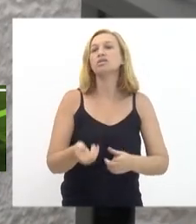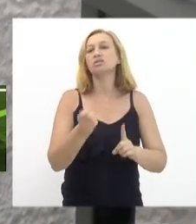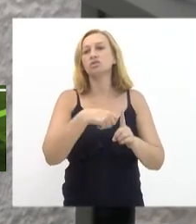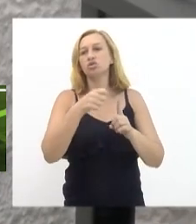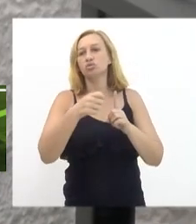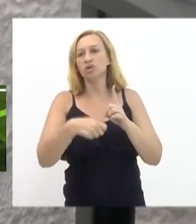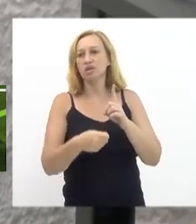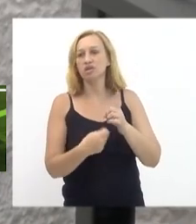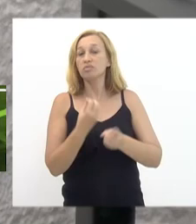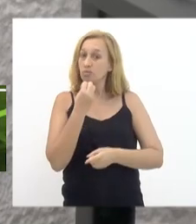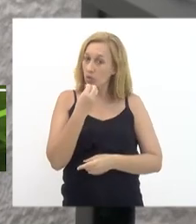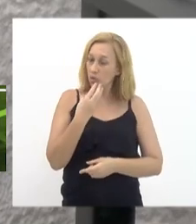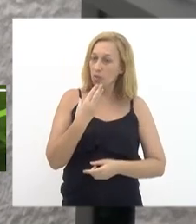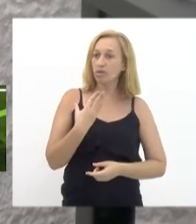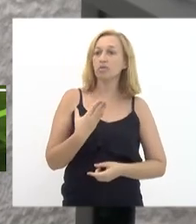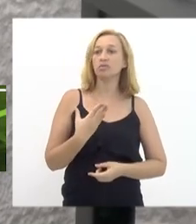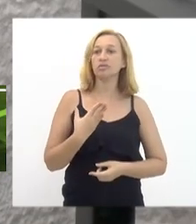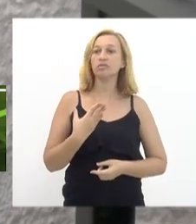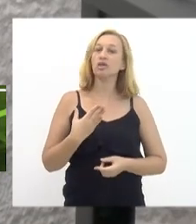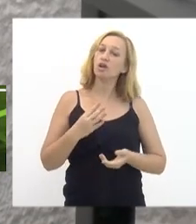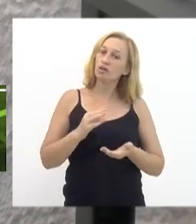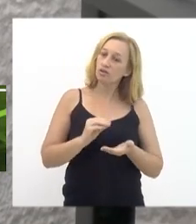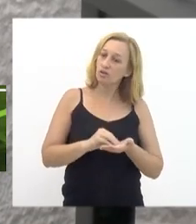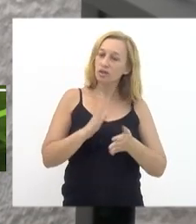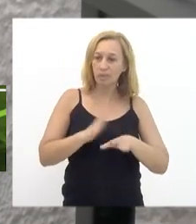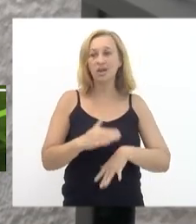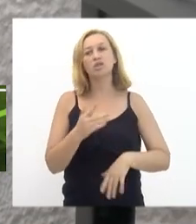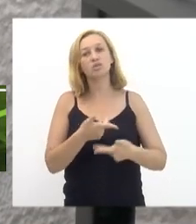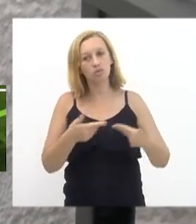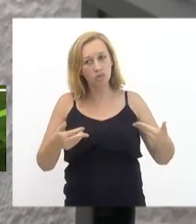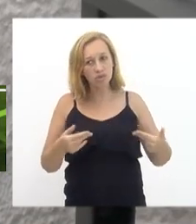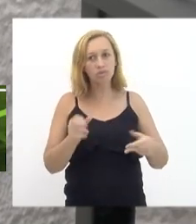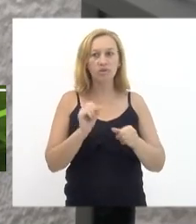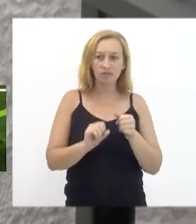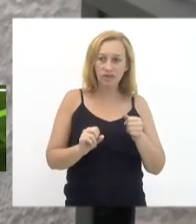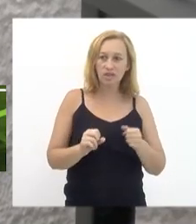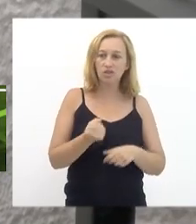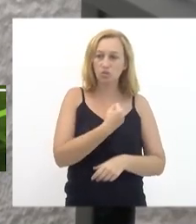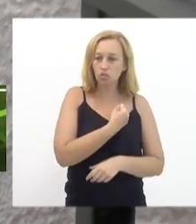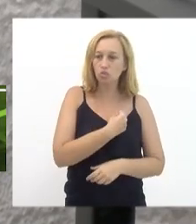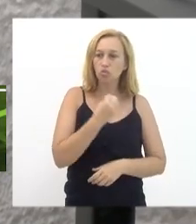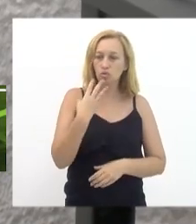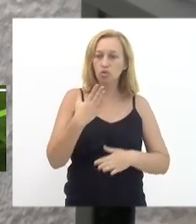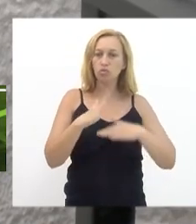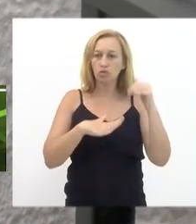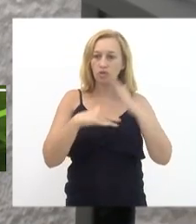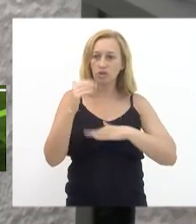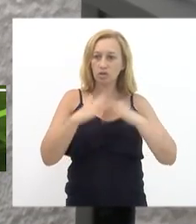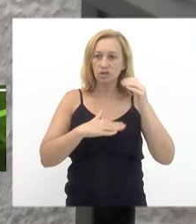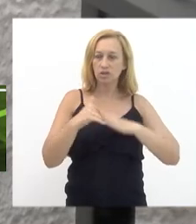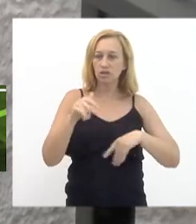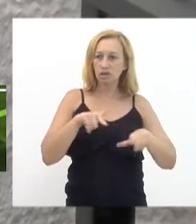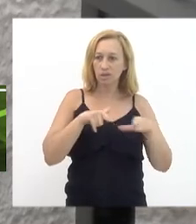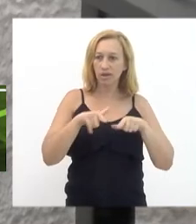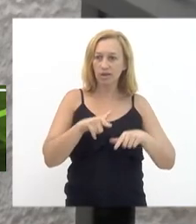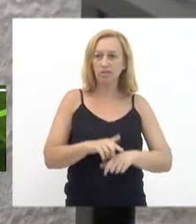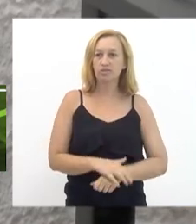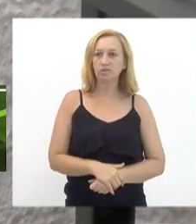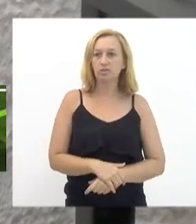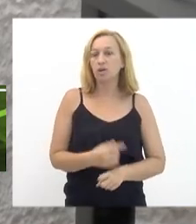muito razoável ainda longe do que a gente quer mas já tem um grande número de profissionais trabalhando